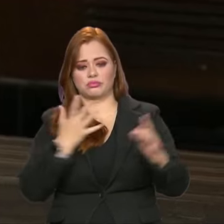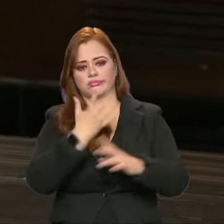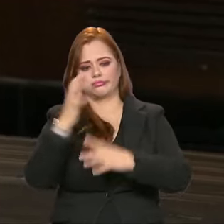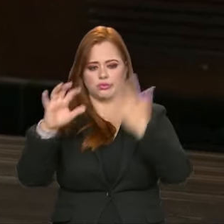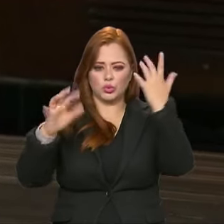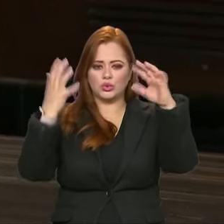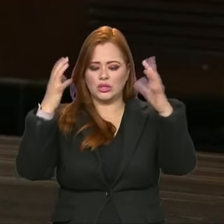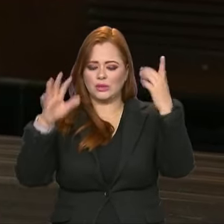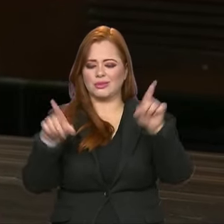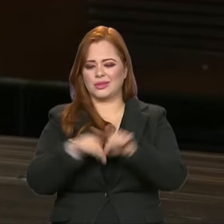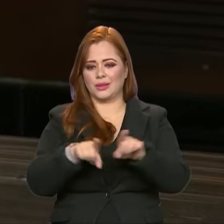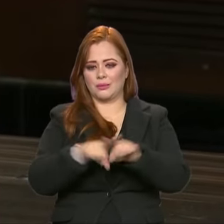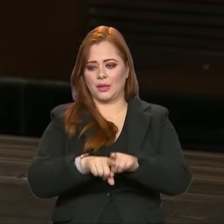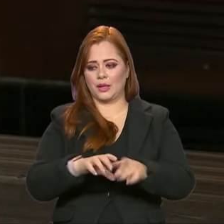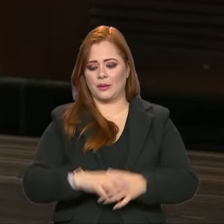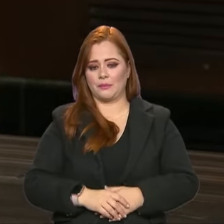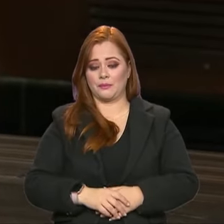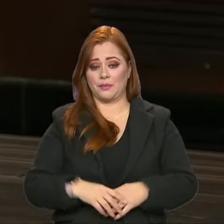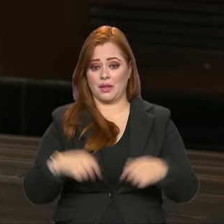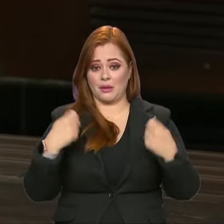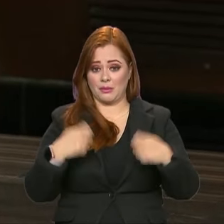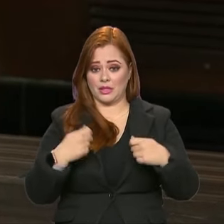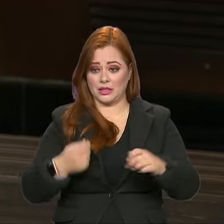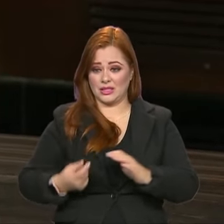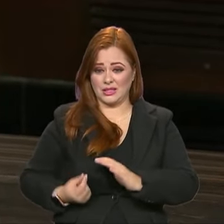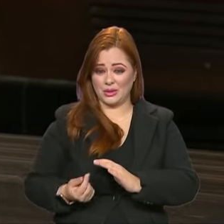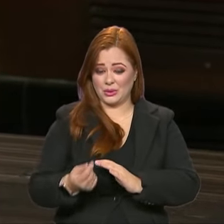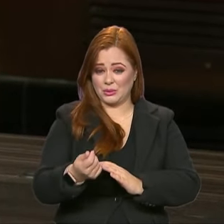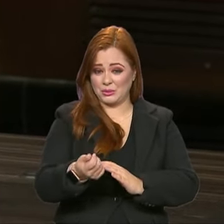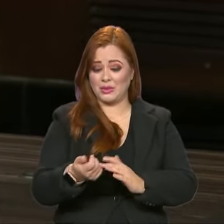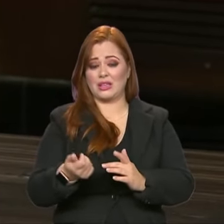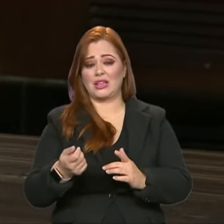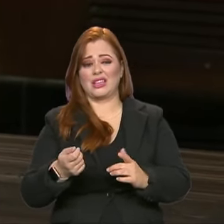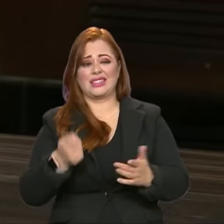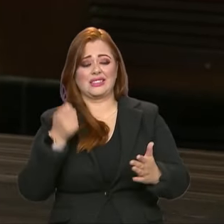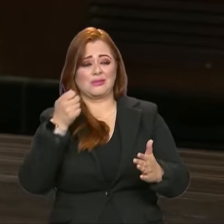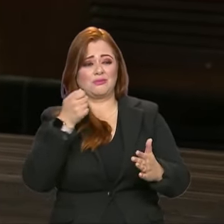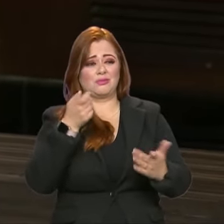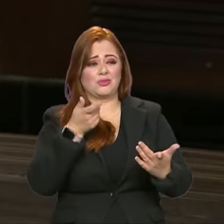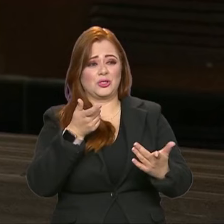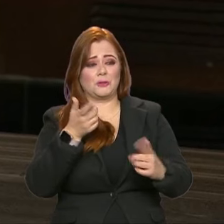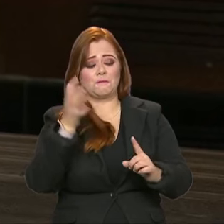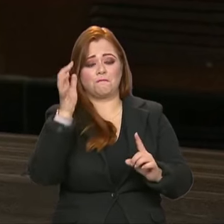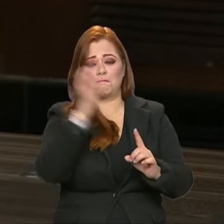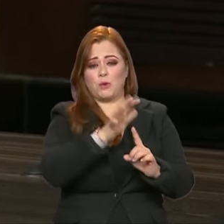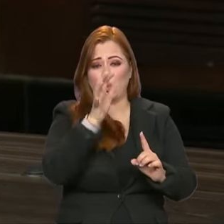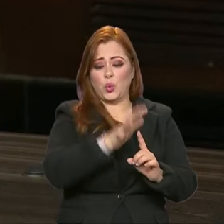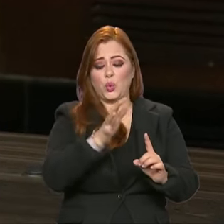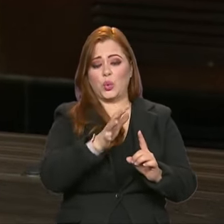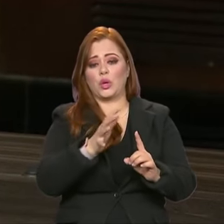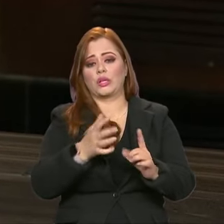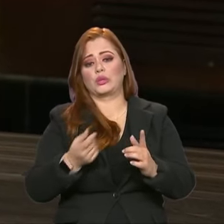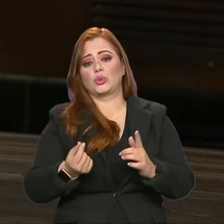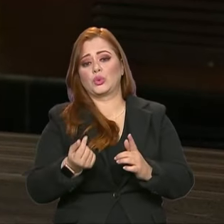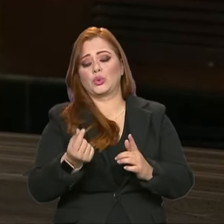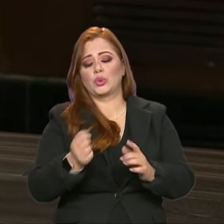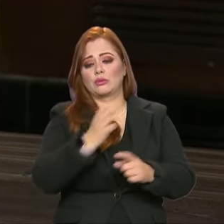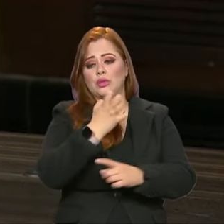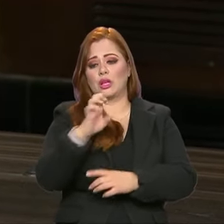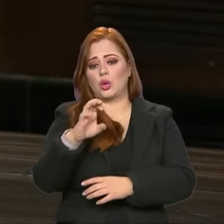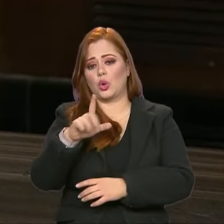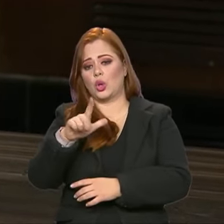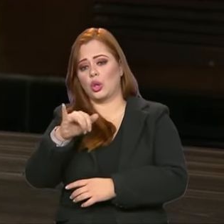Devemos impor à economia de commodities os sacrifícios da transição econômica e ecológica.